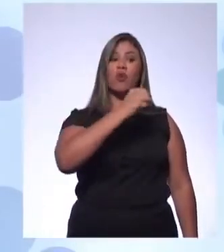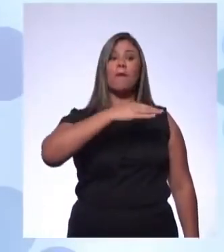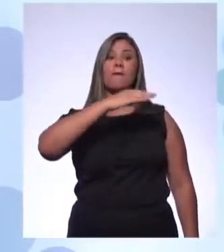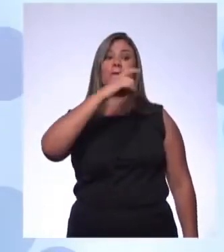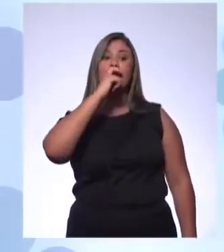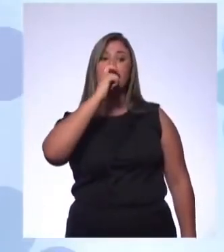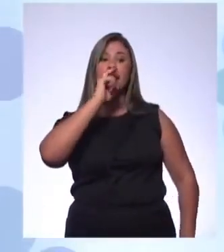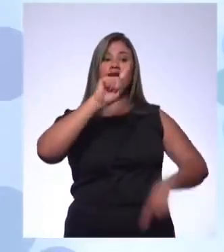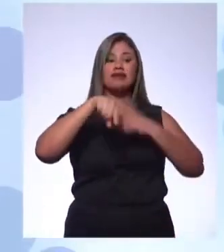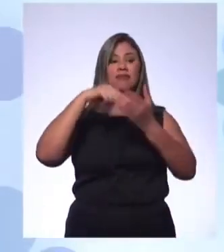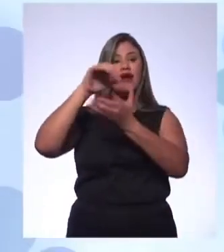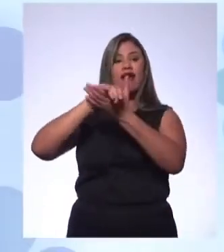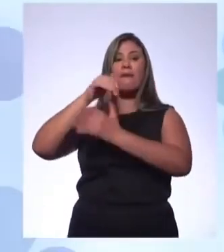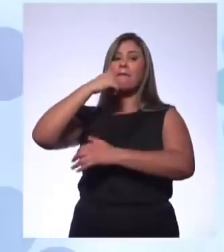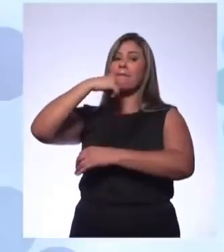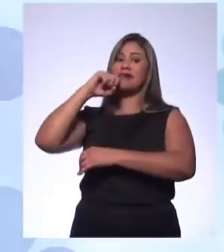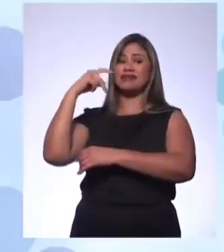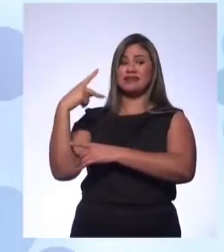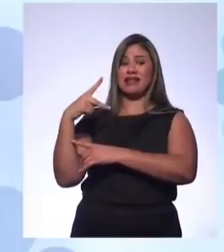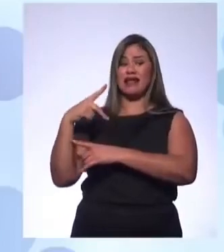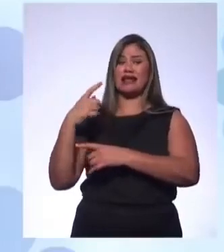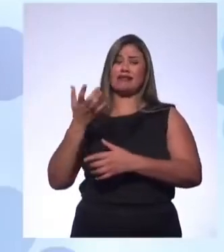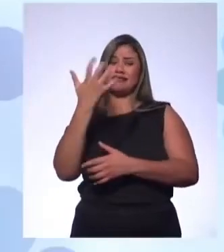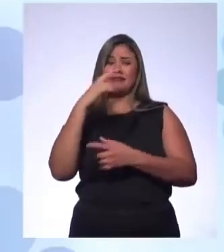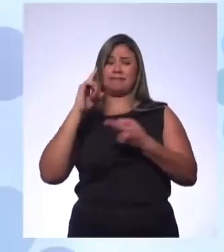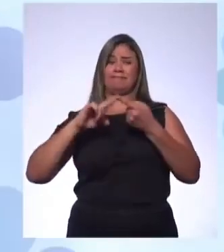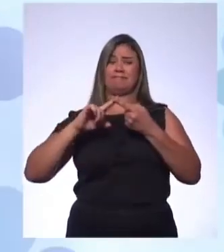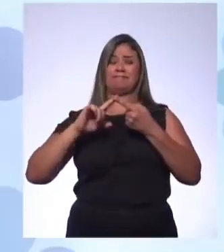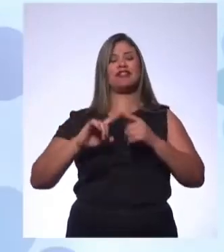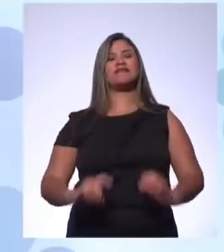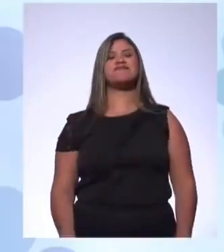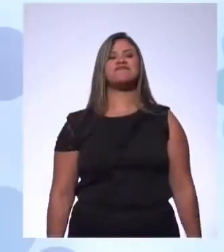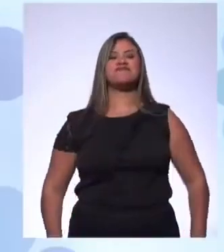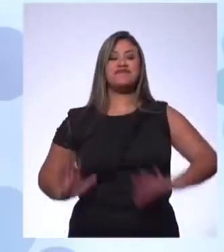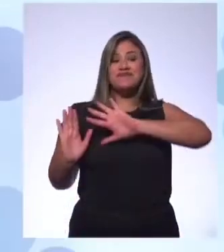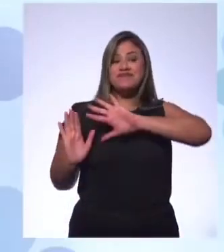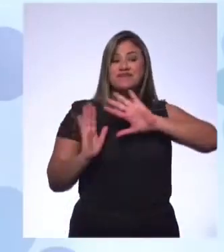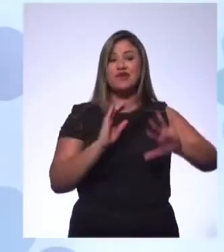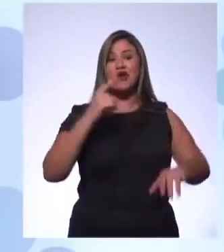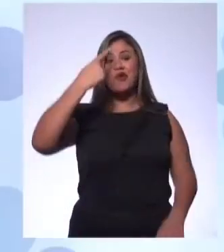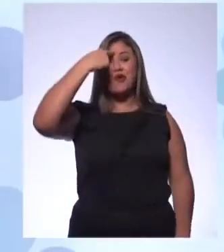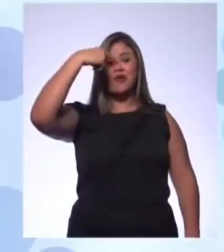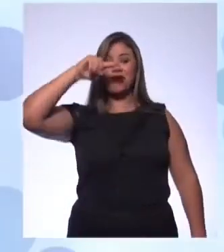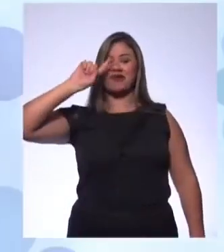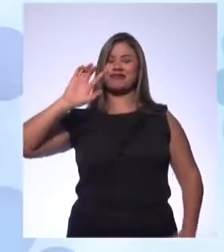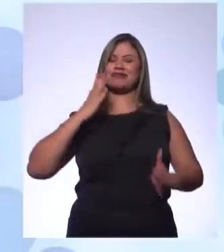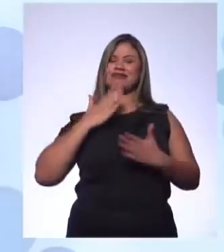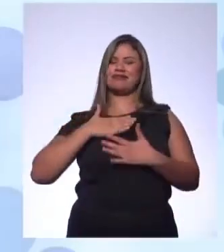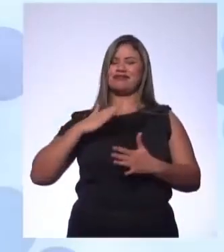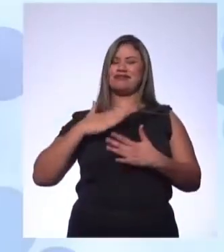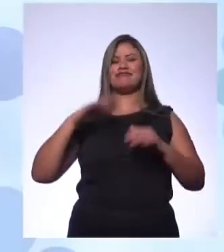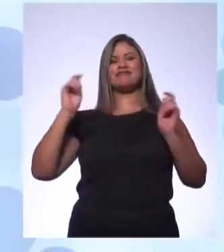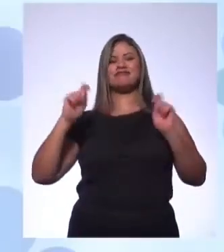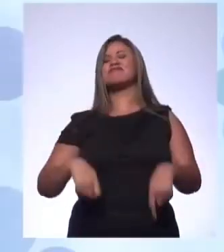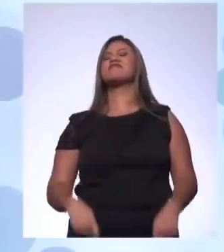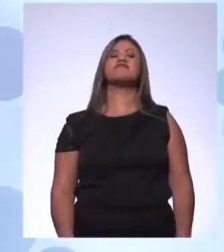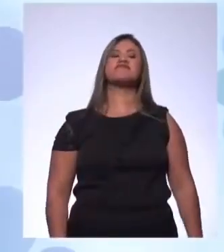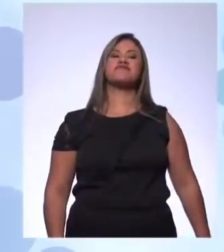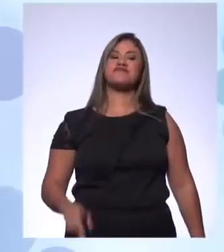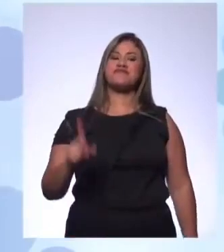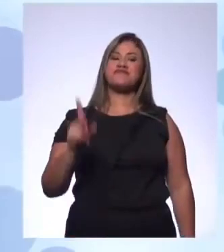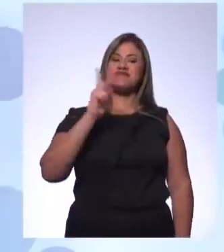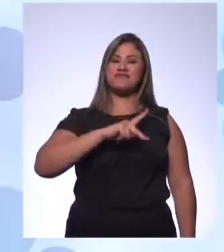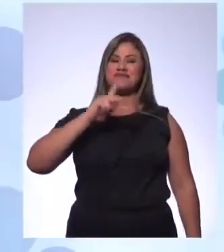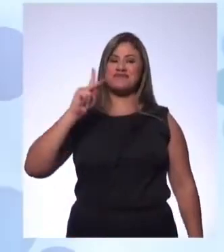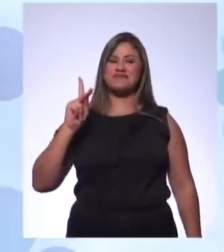a mãe dele e tal, é isso aí. E agora a minha última pergunta. Ixi, Esse aqui vamos lá. eu acho que vai ser bem tranquila, viu?